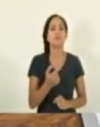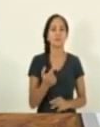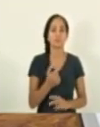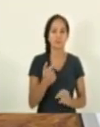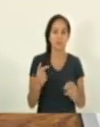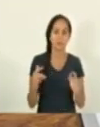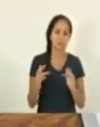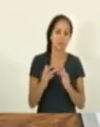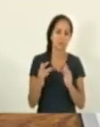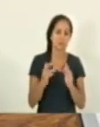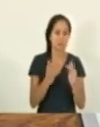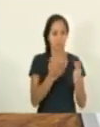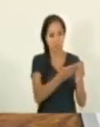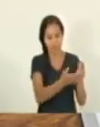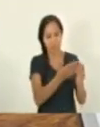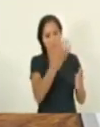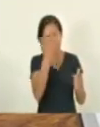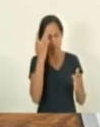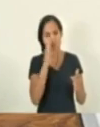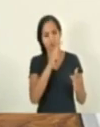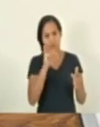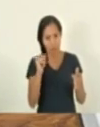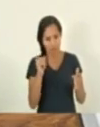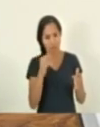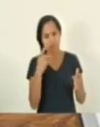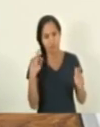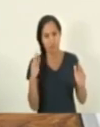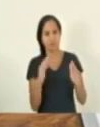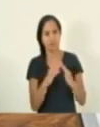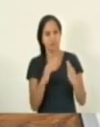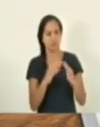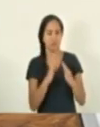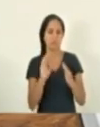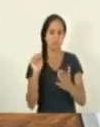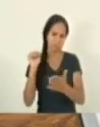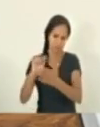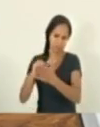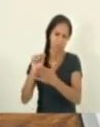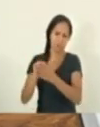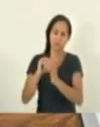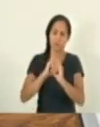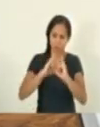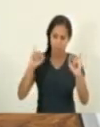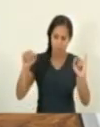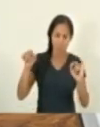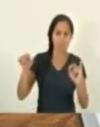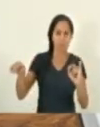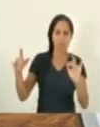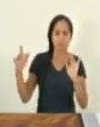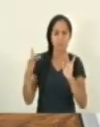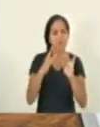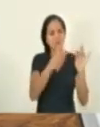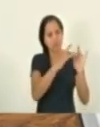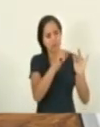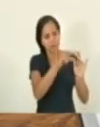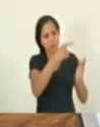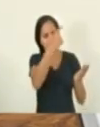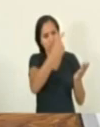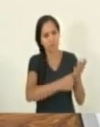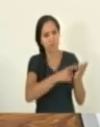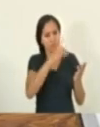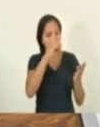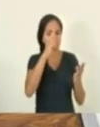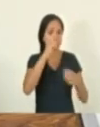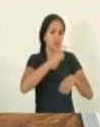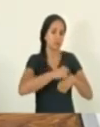em contato com o recenseador, provavelmente ele já passou pela sua casa, provavelmente ele já deixou um recado, entre em contato, marque o melhor